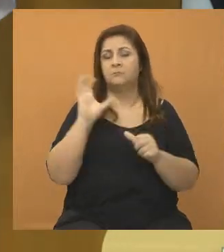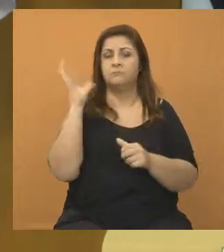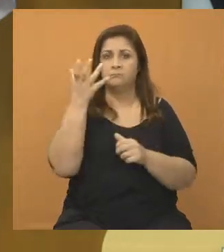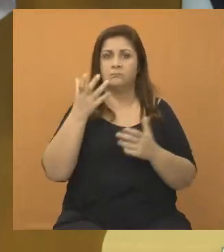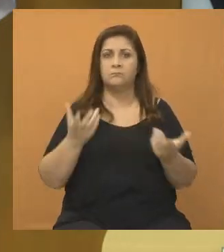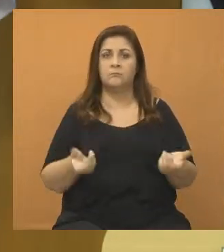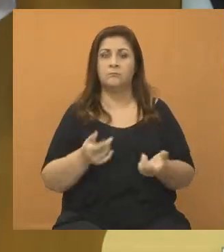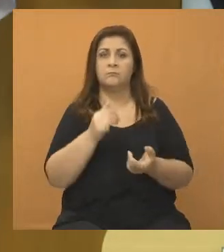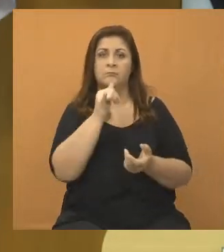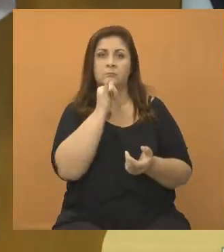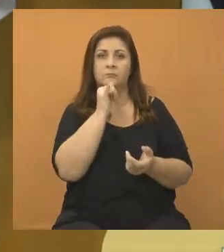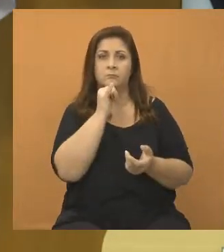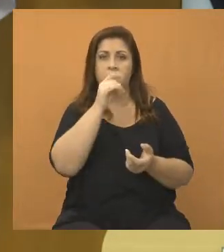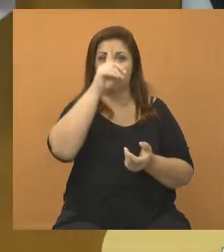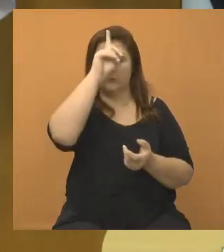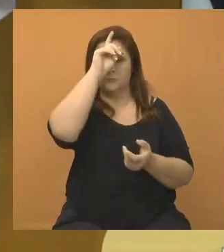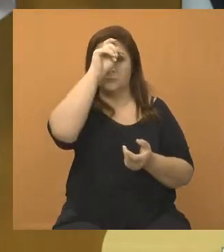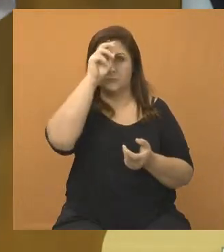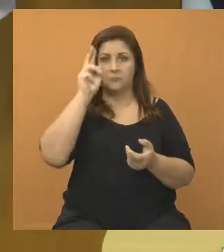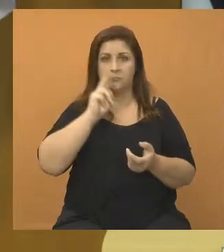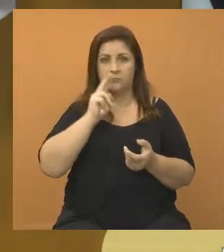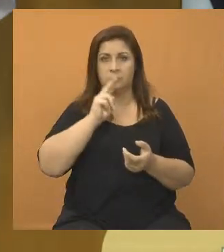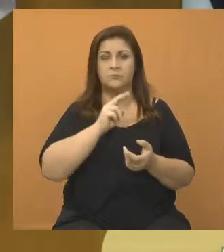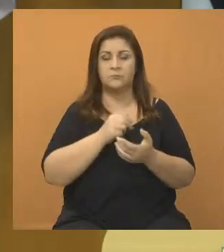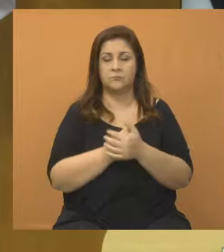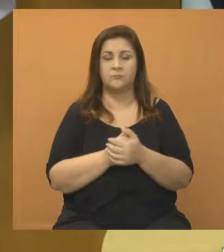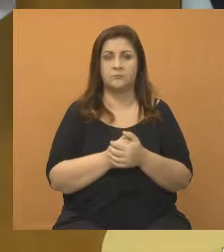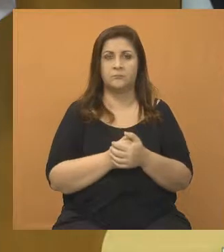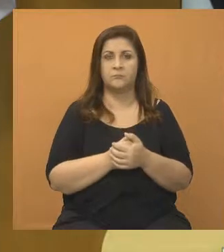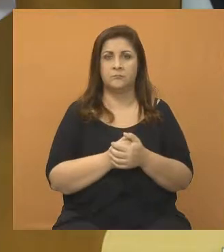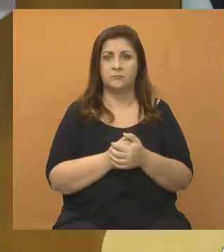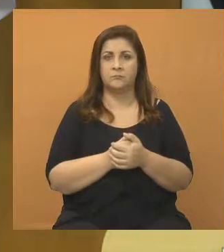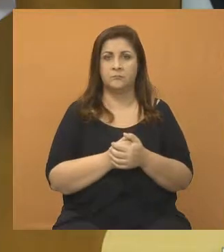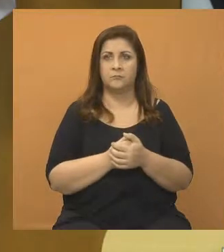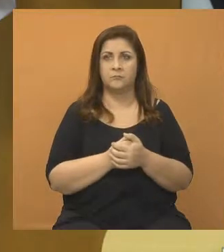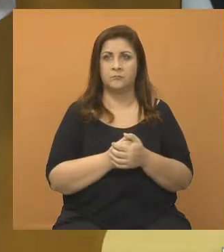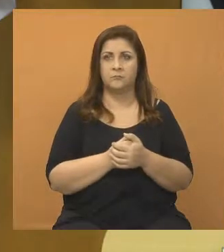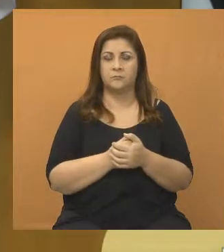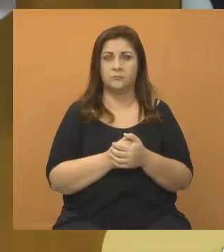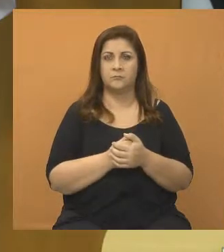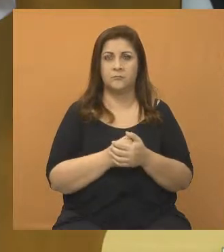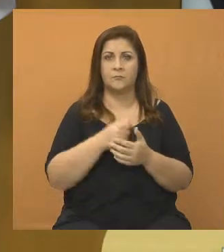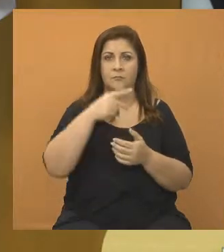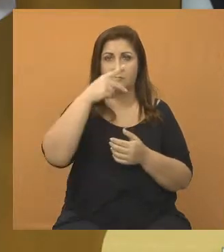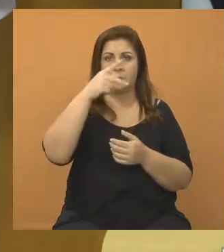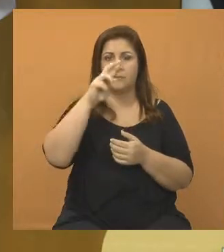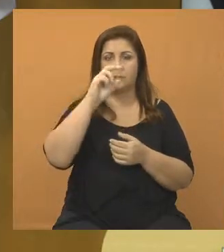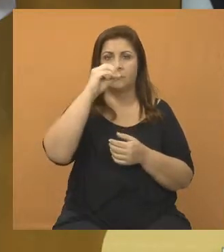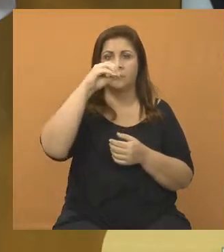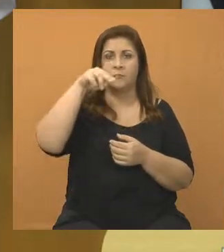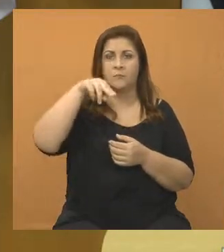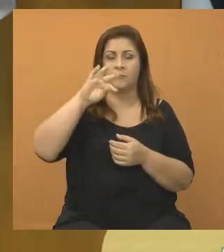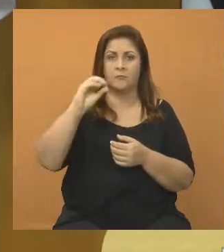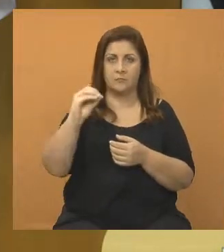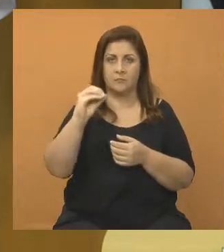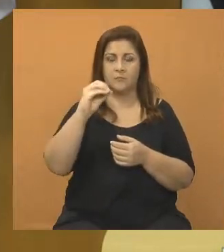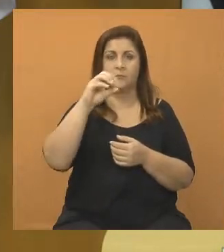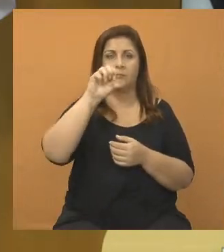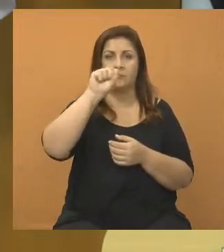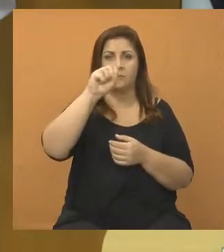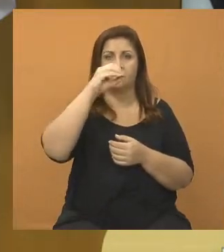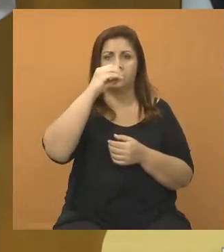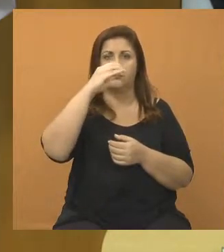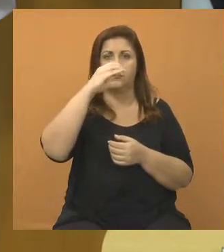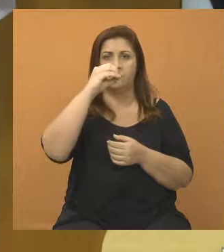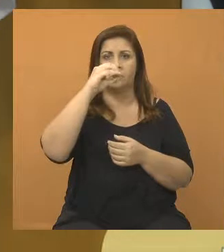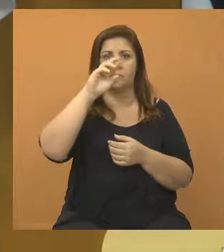O pronto-socorro no municipal, ele estava previsto para o último ano do PPA,